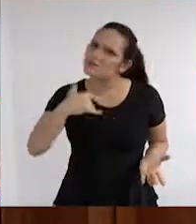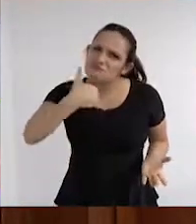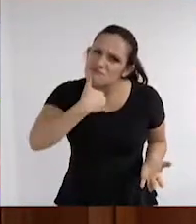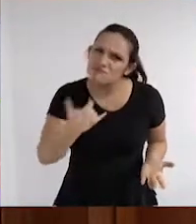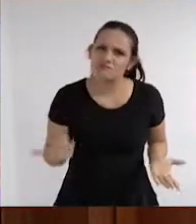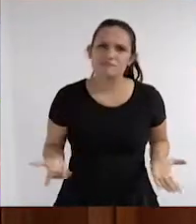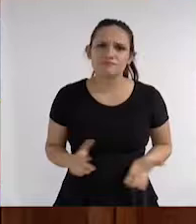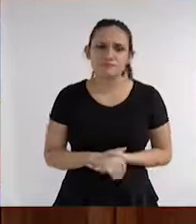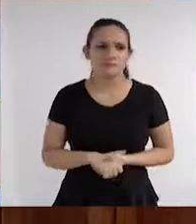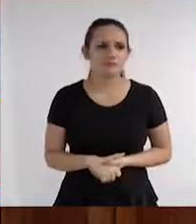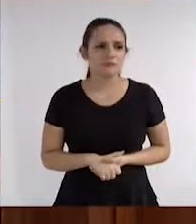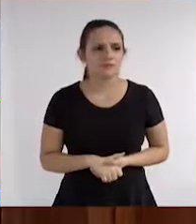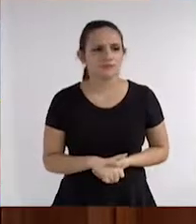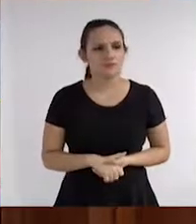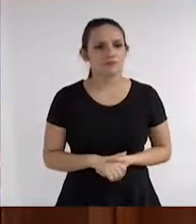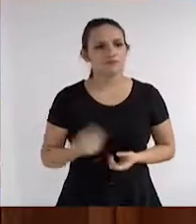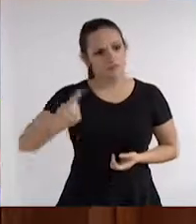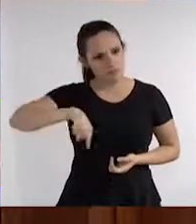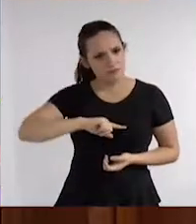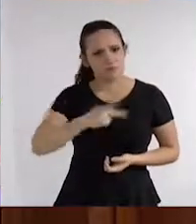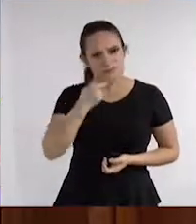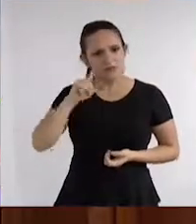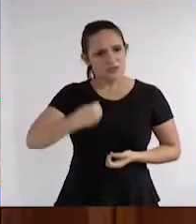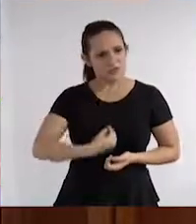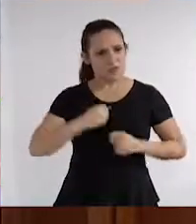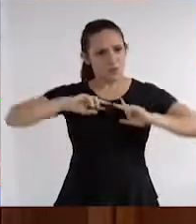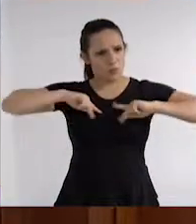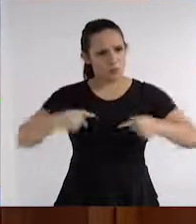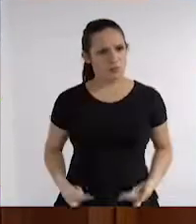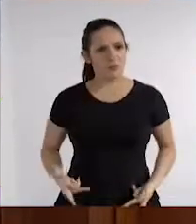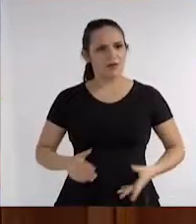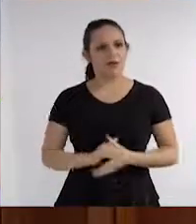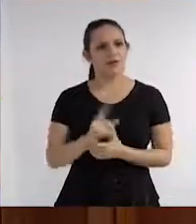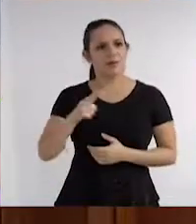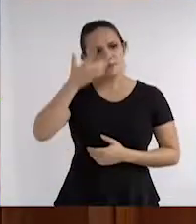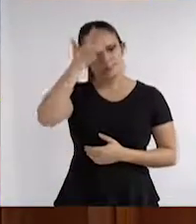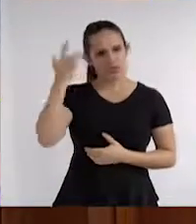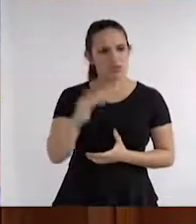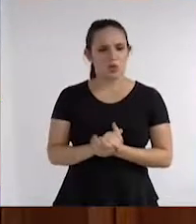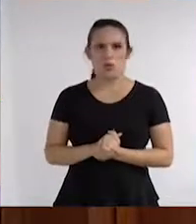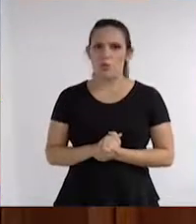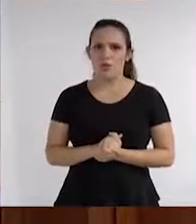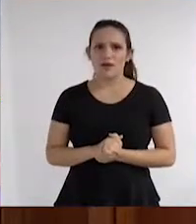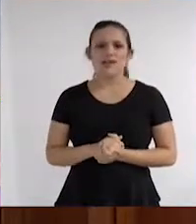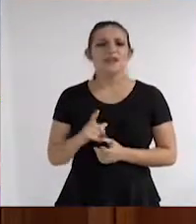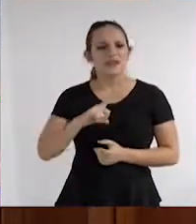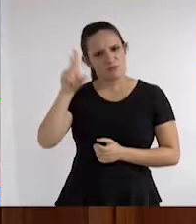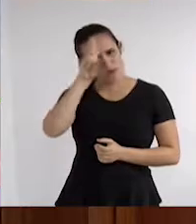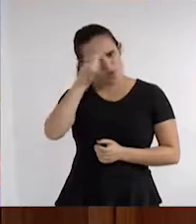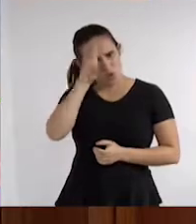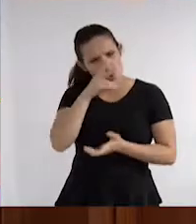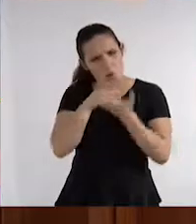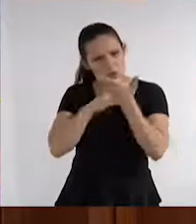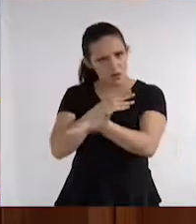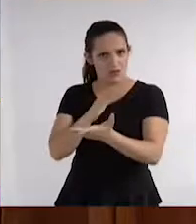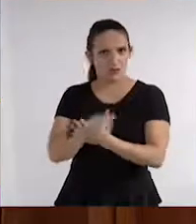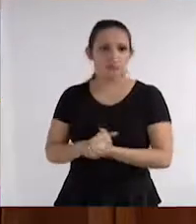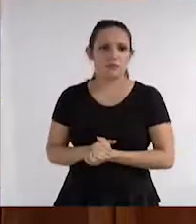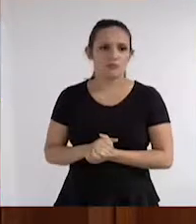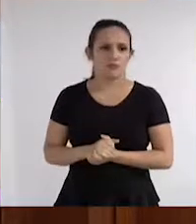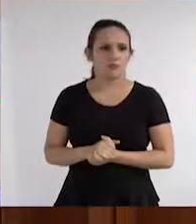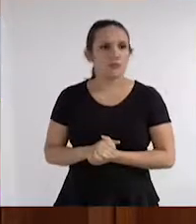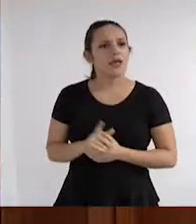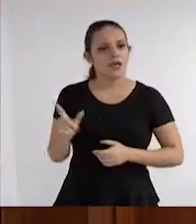entristece. Nós estamos falando de vidas humanas, estamos falando de gente, de um homem que, quer queira ou quer não, construiu uma história carregada